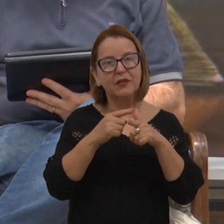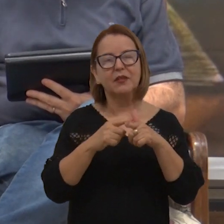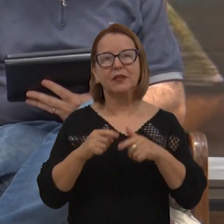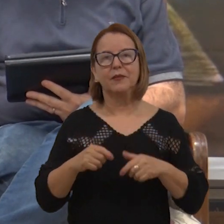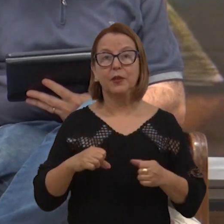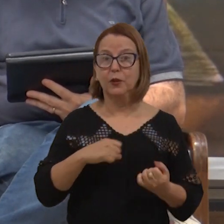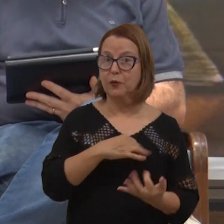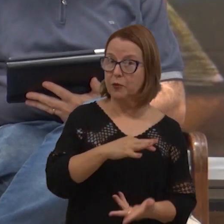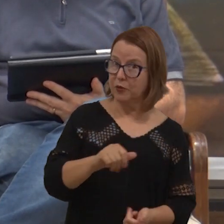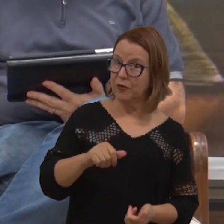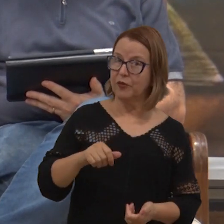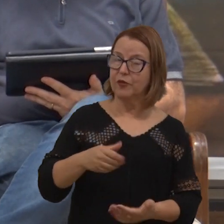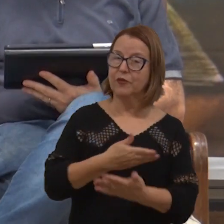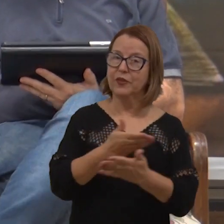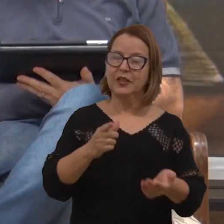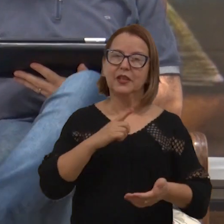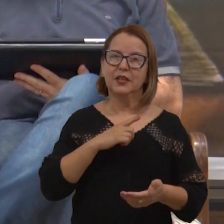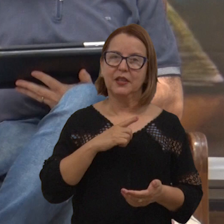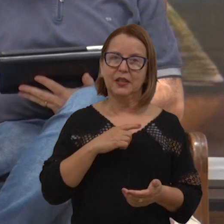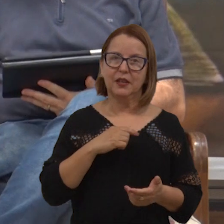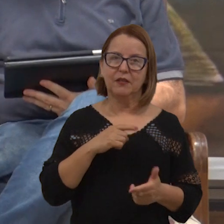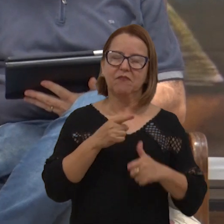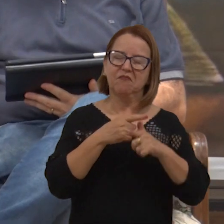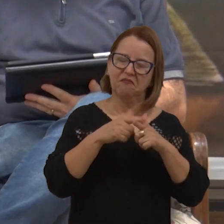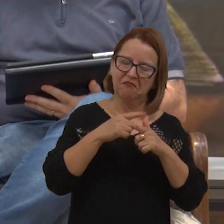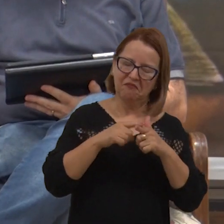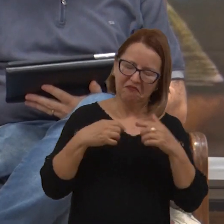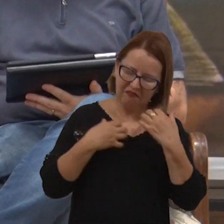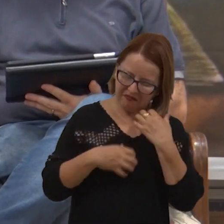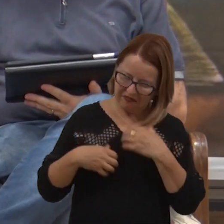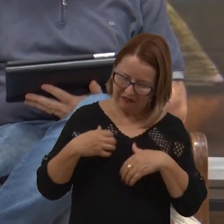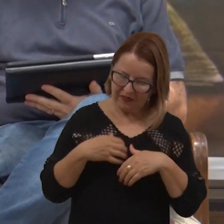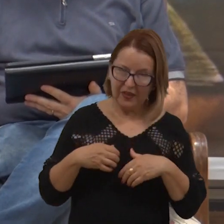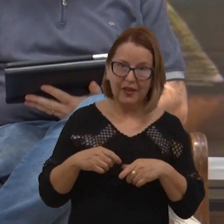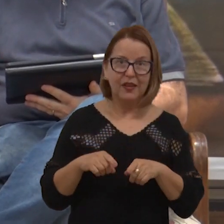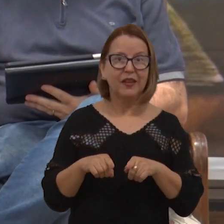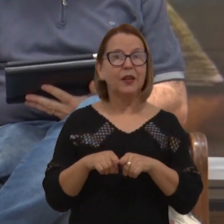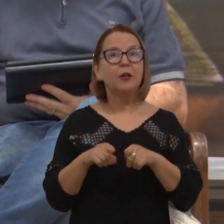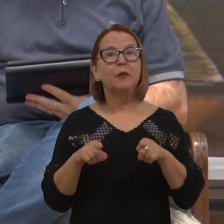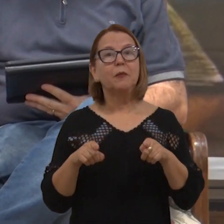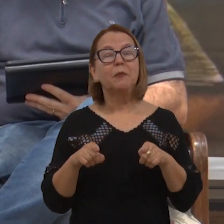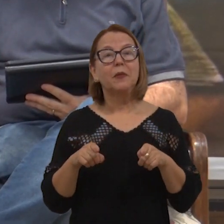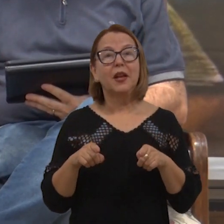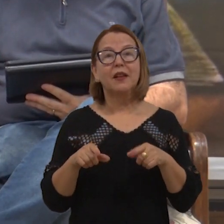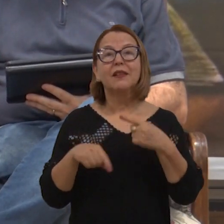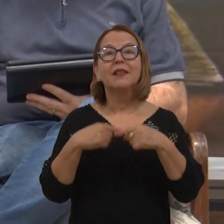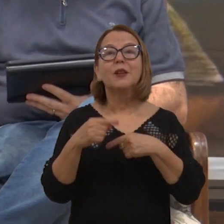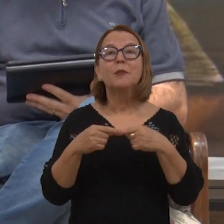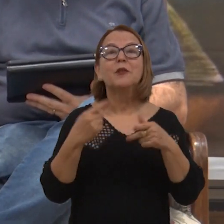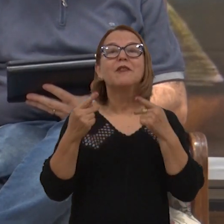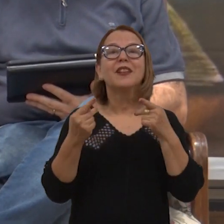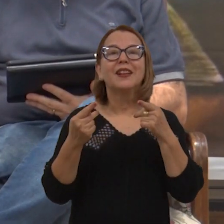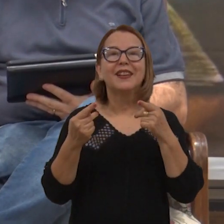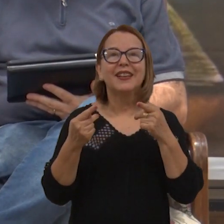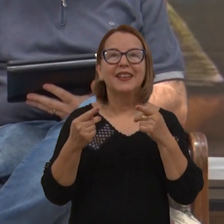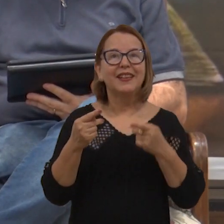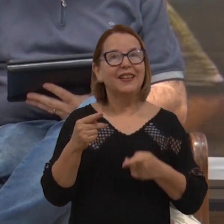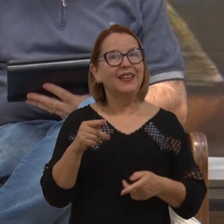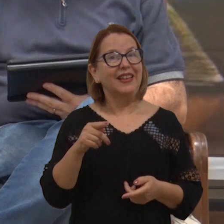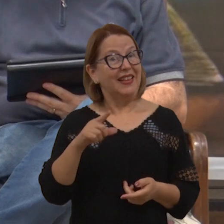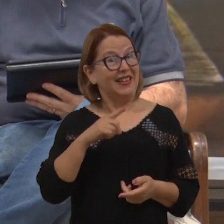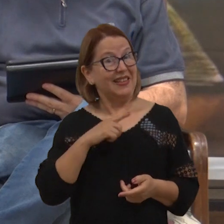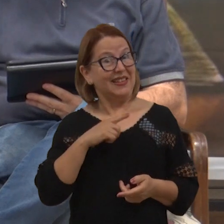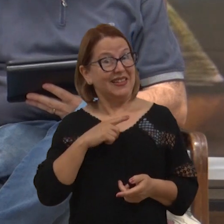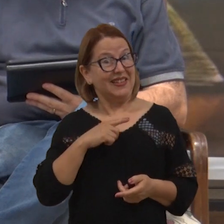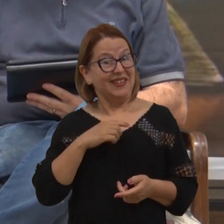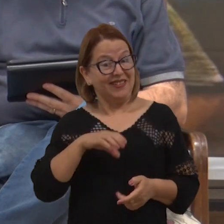Tribulações. No mundo tereis tribulações, no mundo tereis aflições, Mas ele vai dizer o seguinte: tende bom